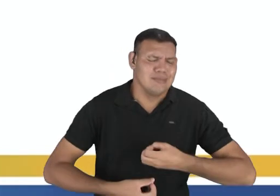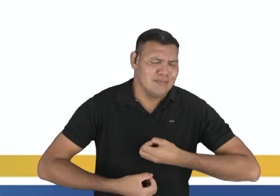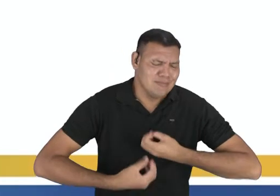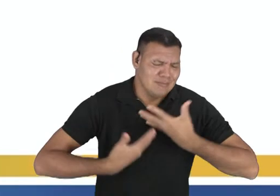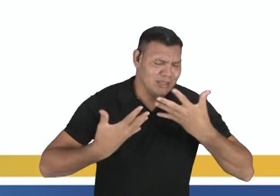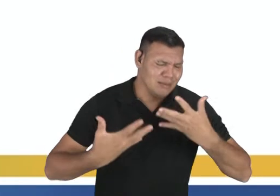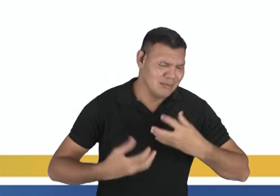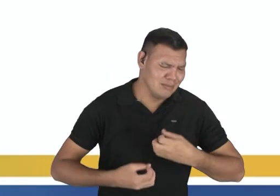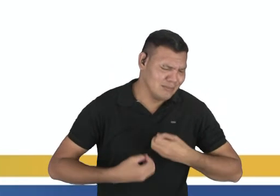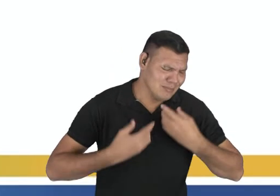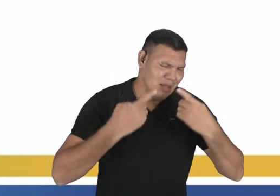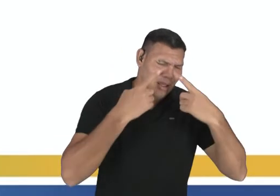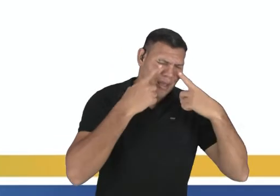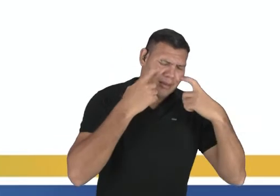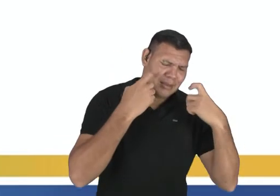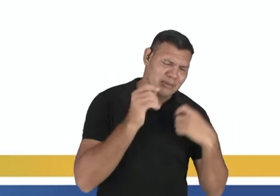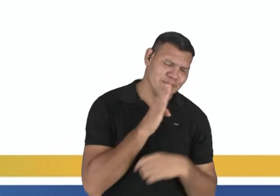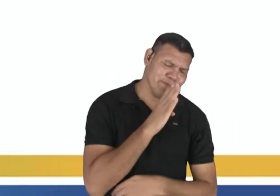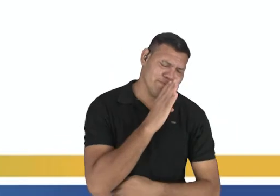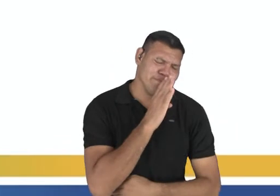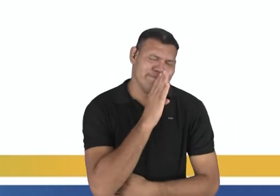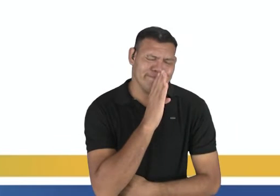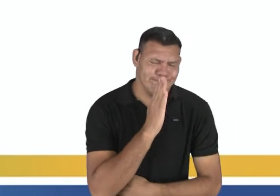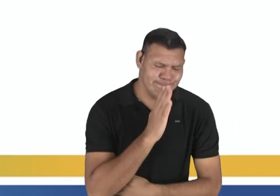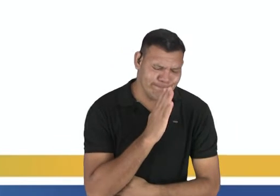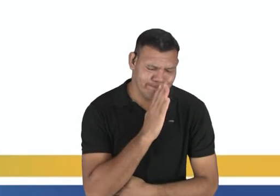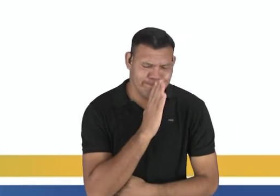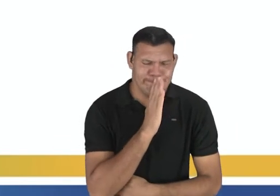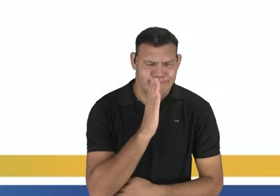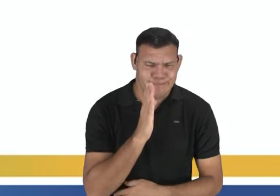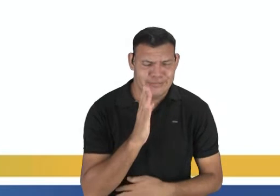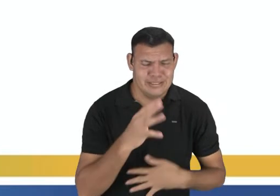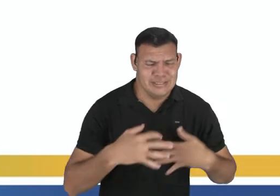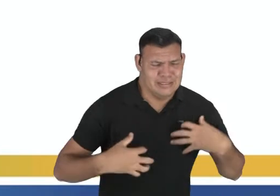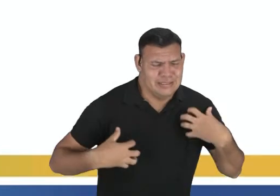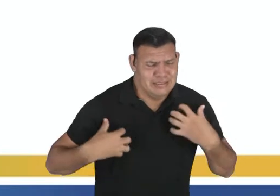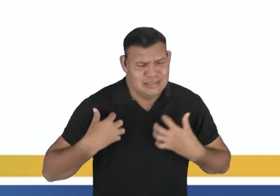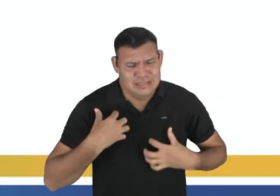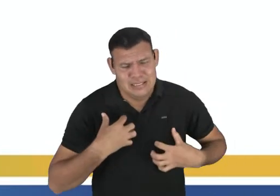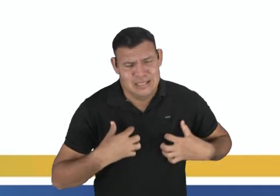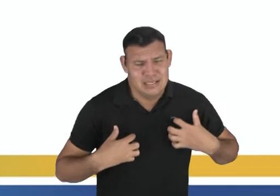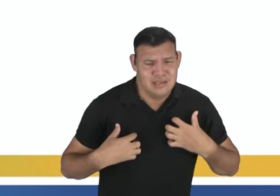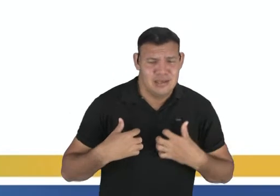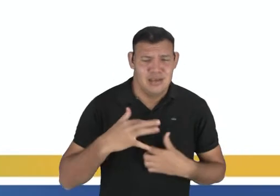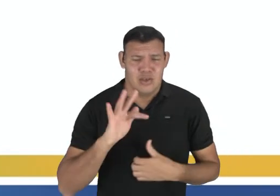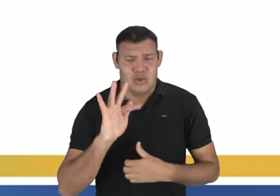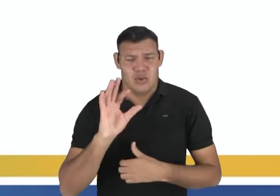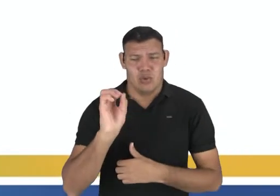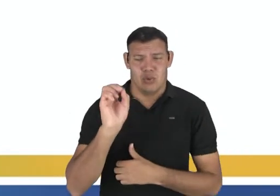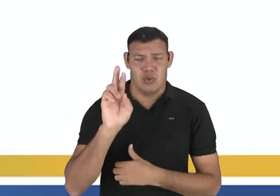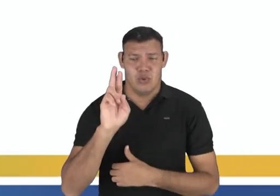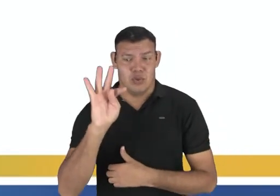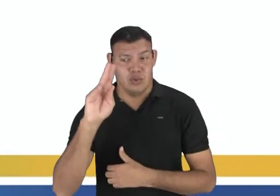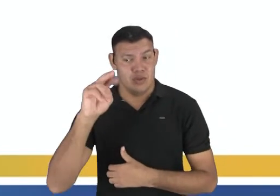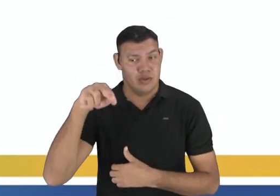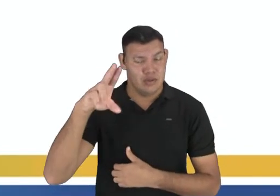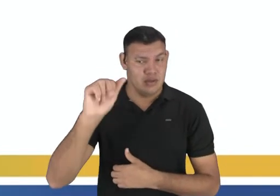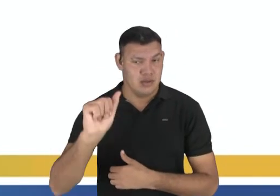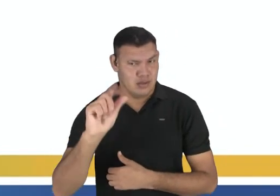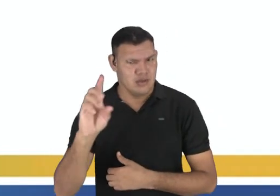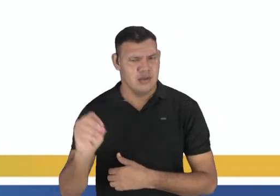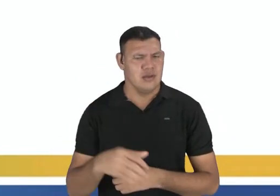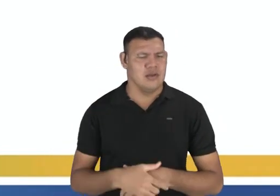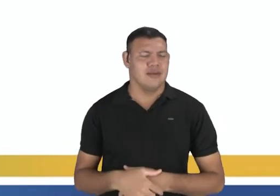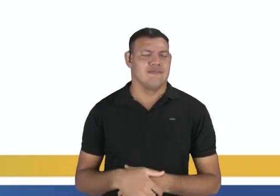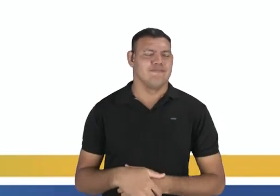borbotões, lágrimas de amor calado e irremediável desespero. Fortunato, à porta onde ficara,